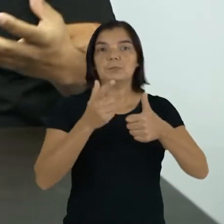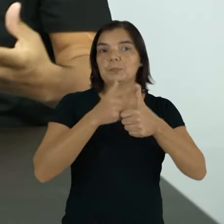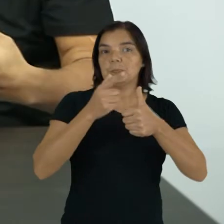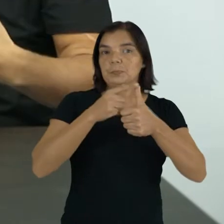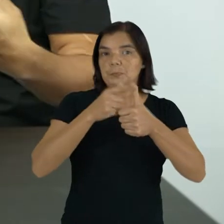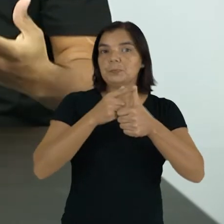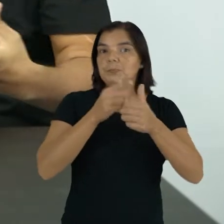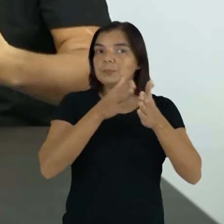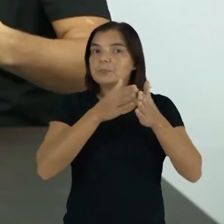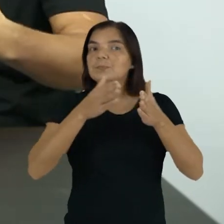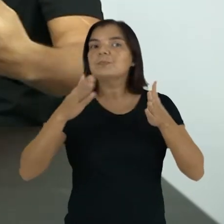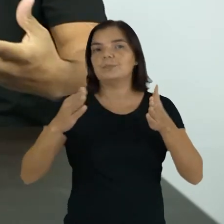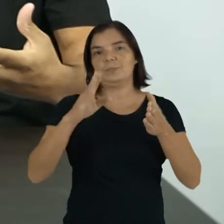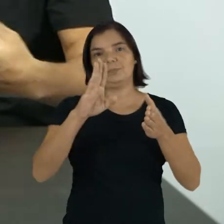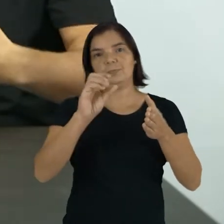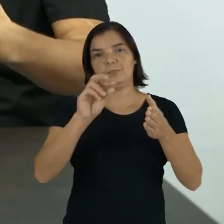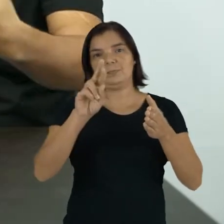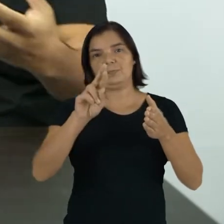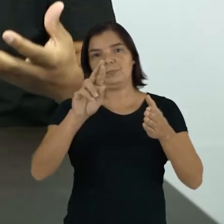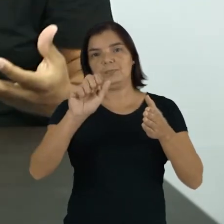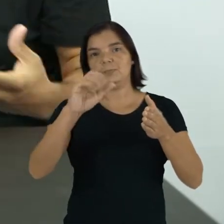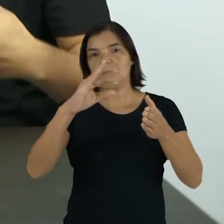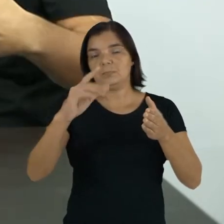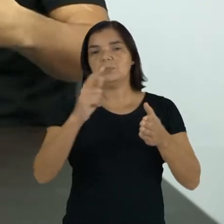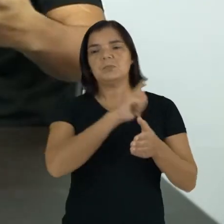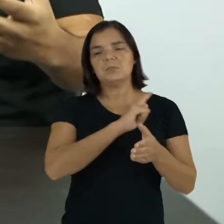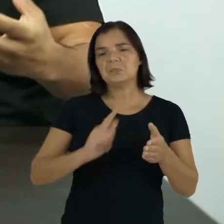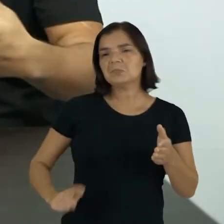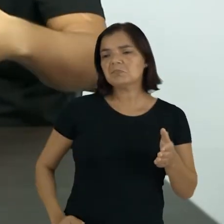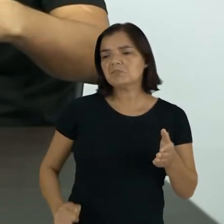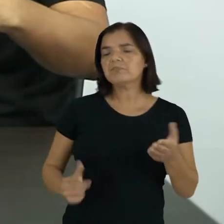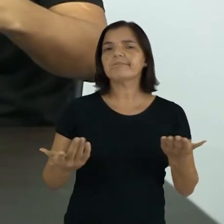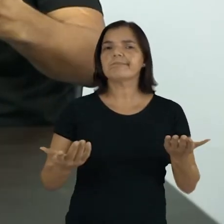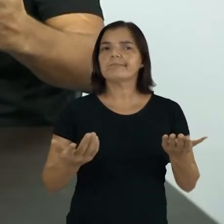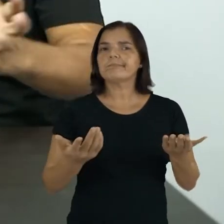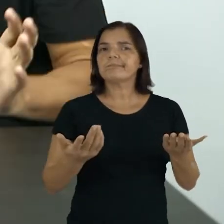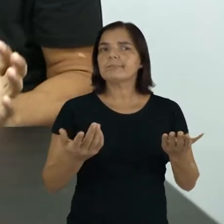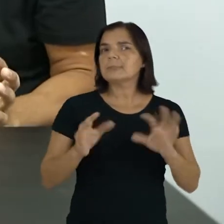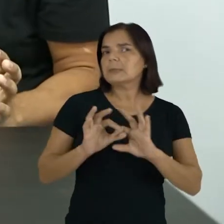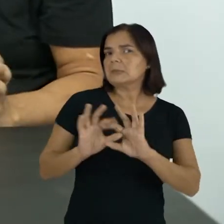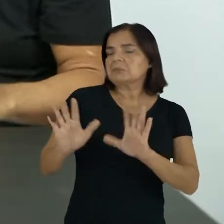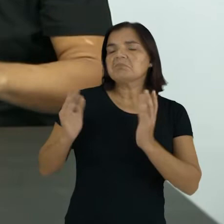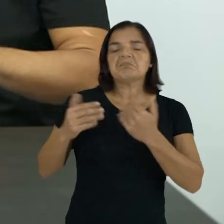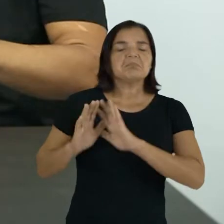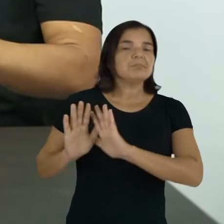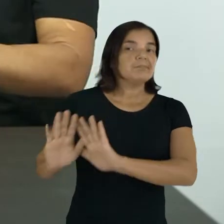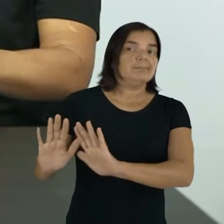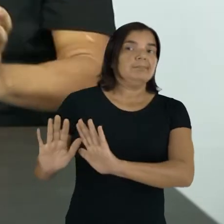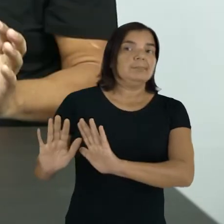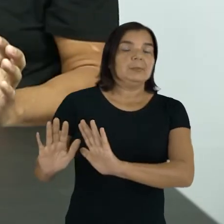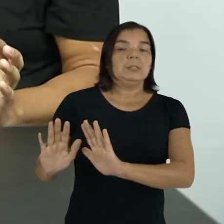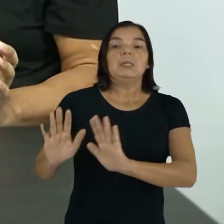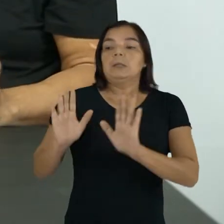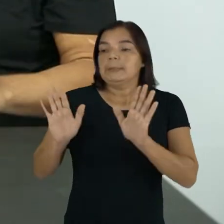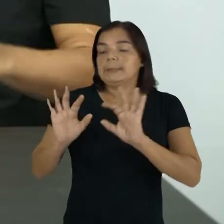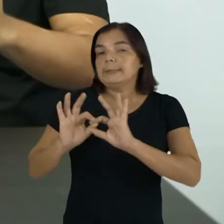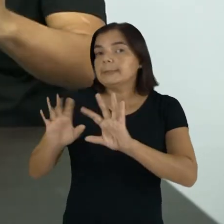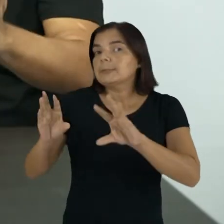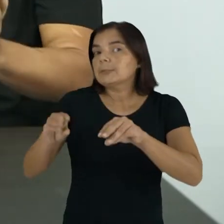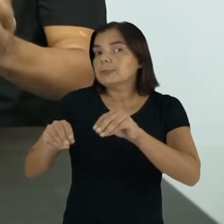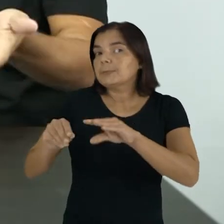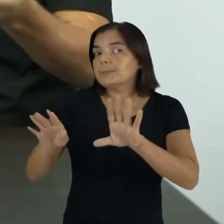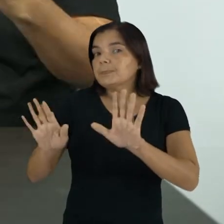Então, o governo brasileiro, ele ficou um pouquinho alheio a isso, ou seja, o governo brasileiro deixou um pouquinho para lá, disse, vamos deixar o território do